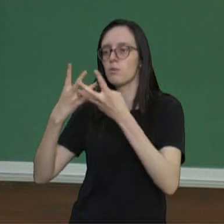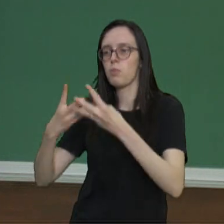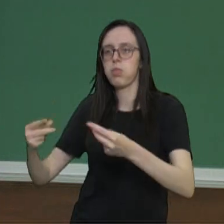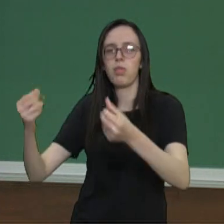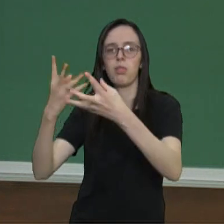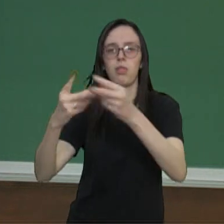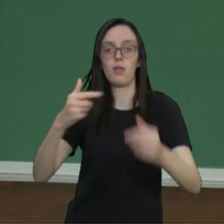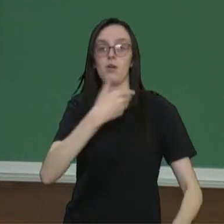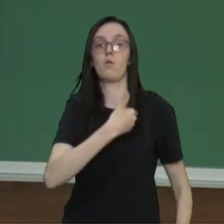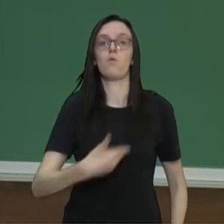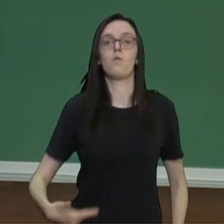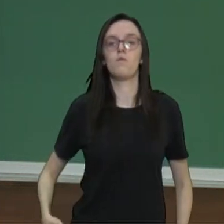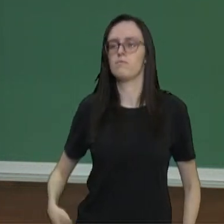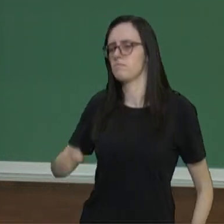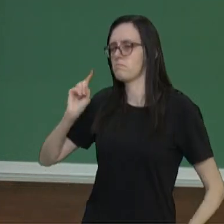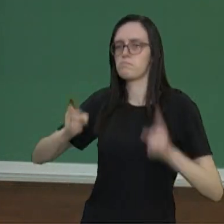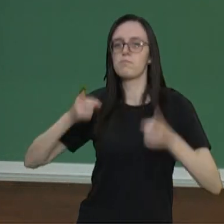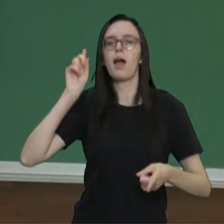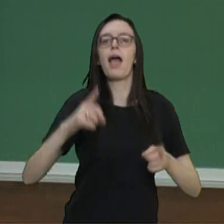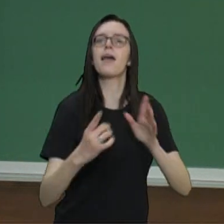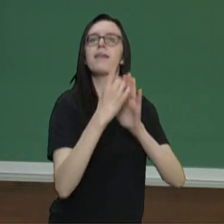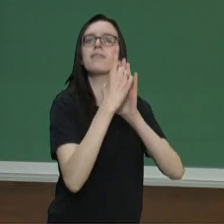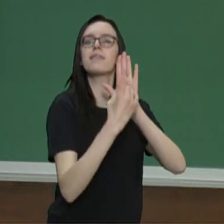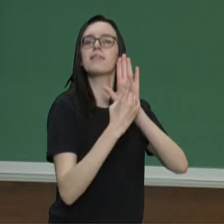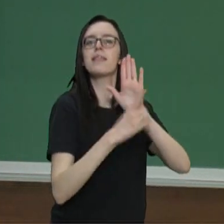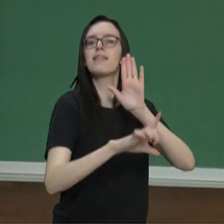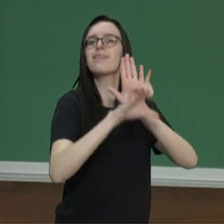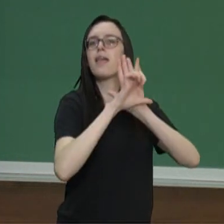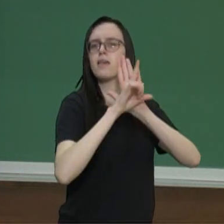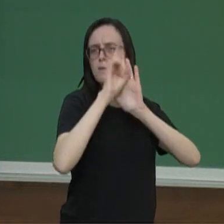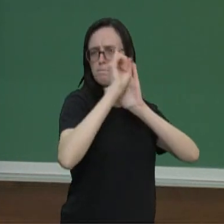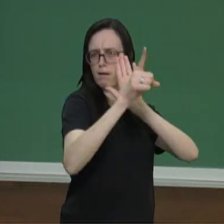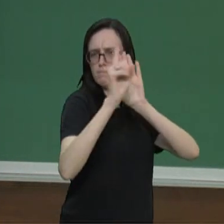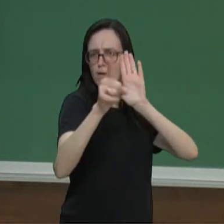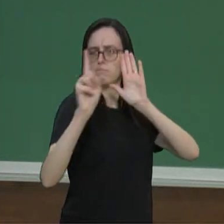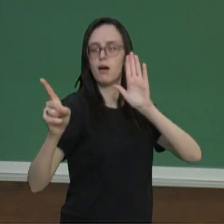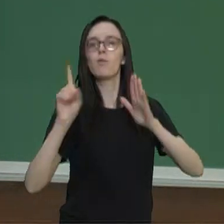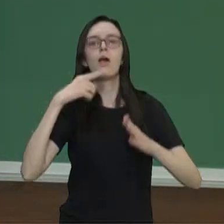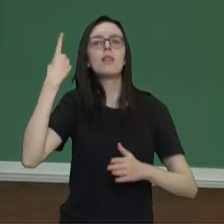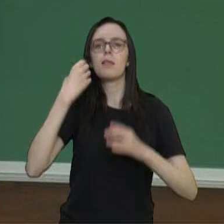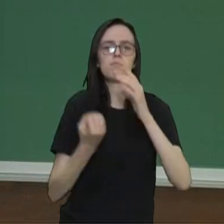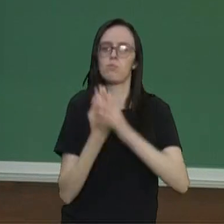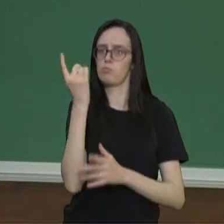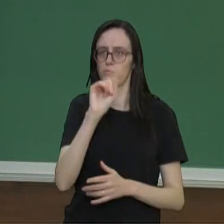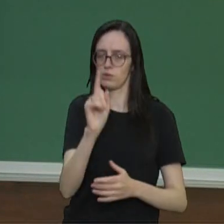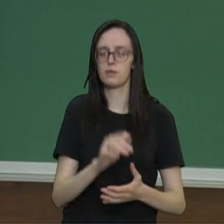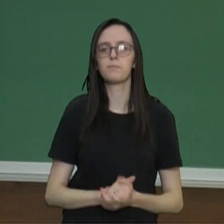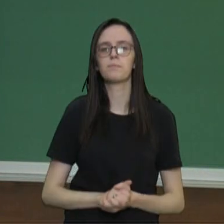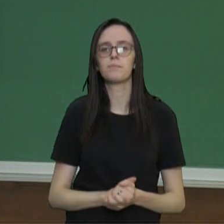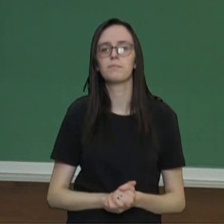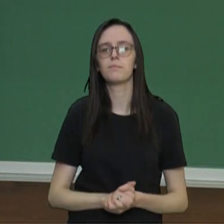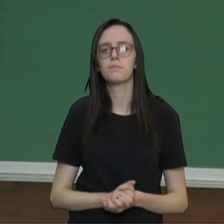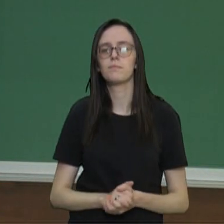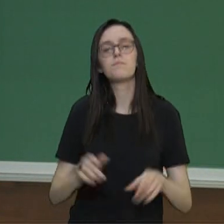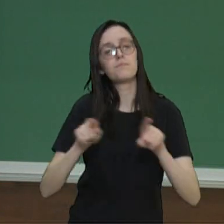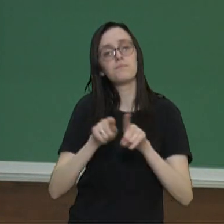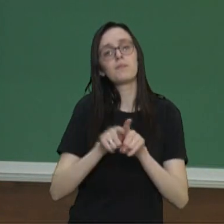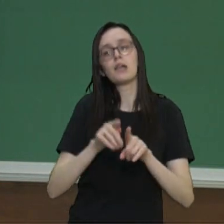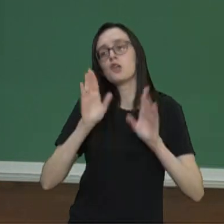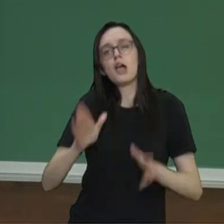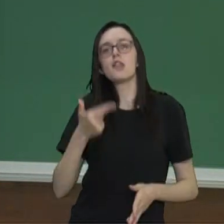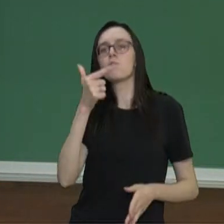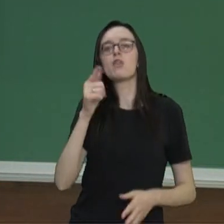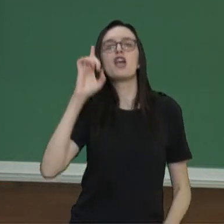presidente passou a governar por decretos-lei. Não são mais deputados que criam as leis. E, já que não tem